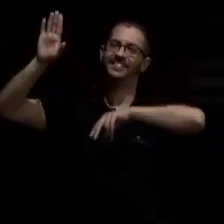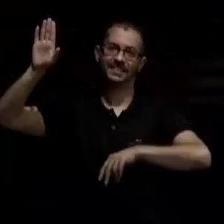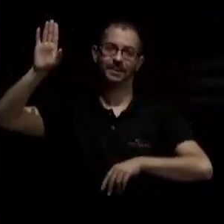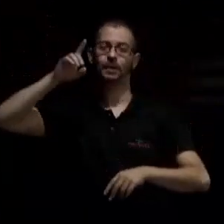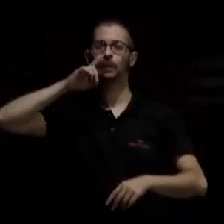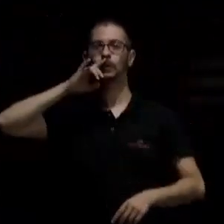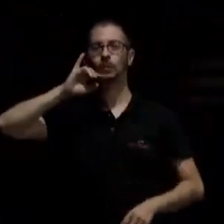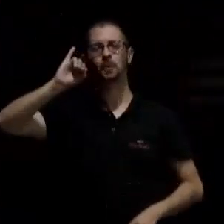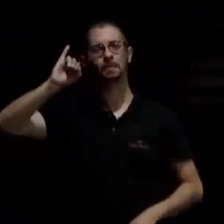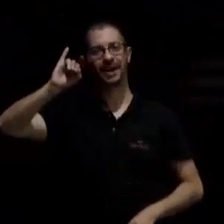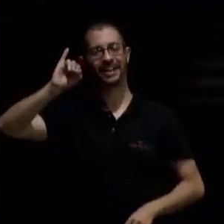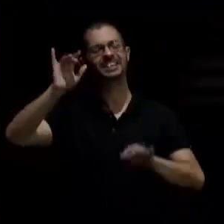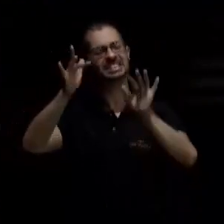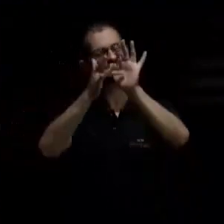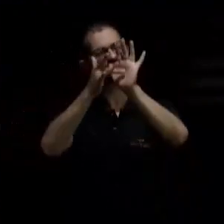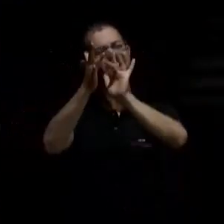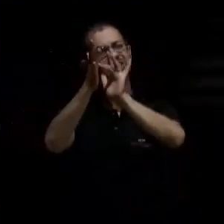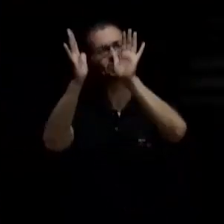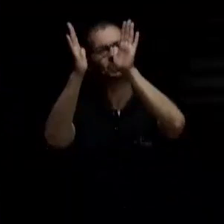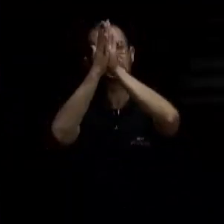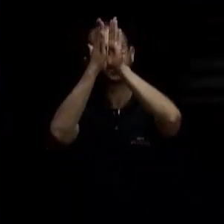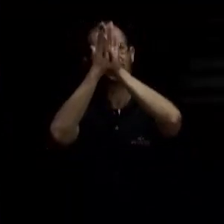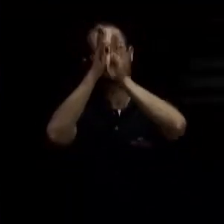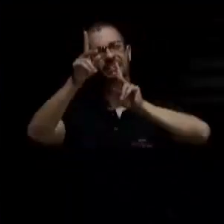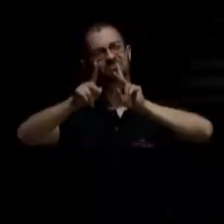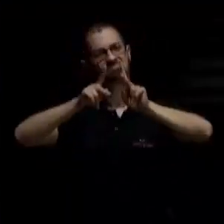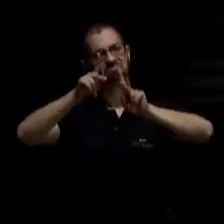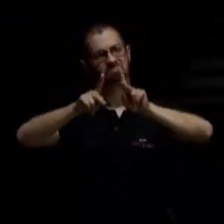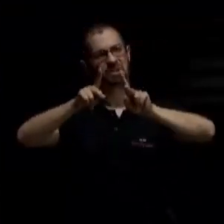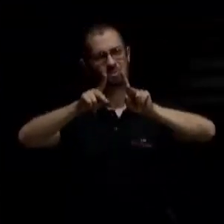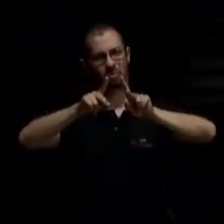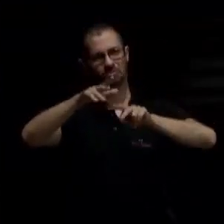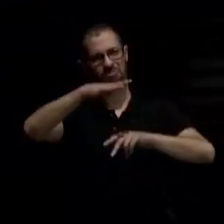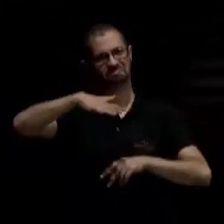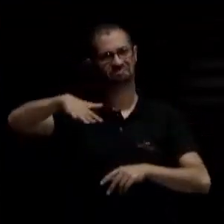grande intercessor do seu povo.